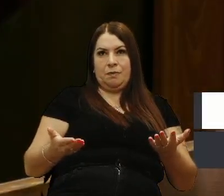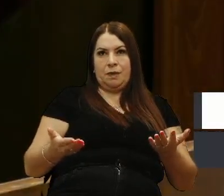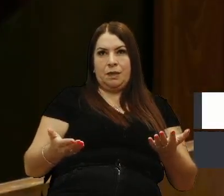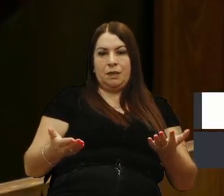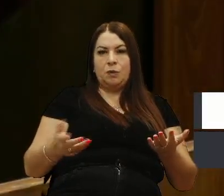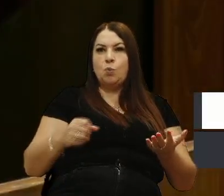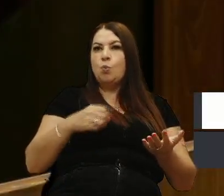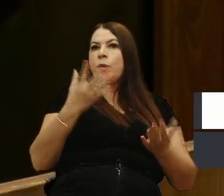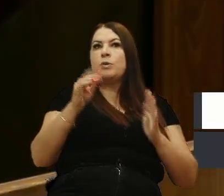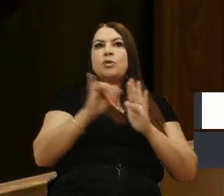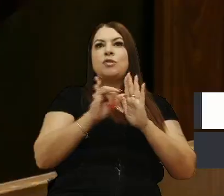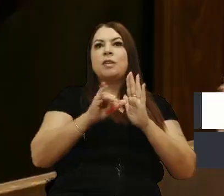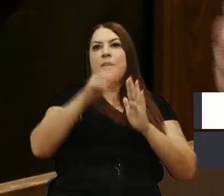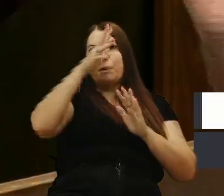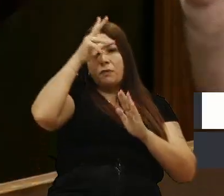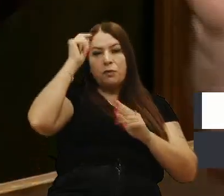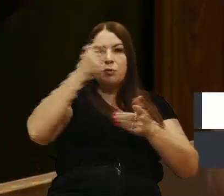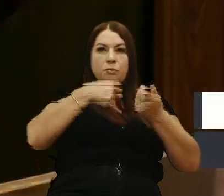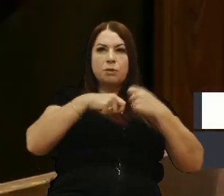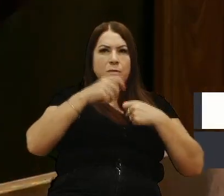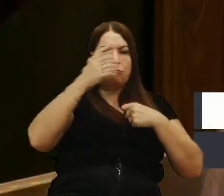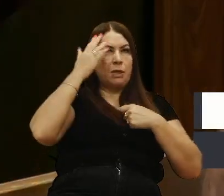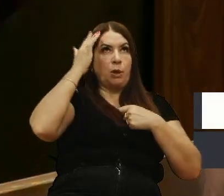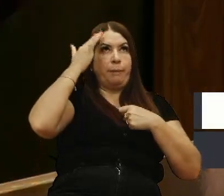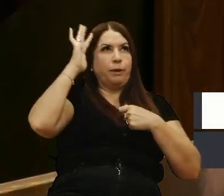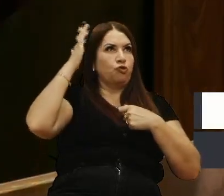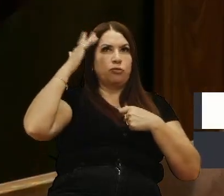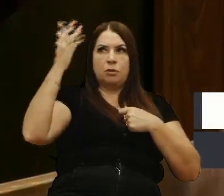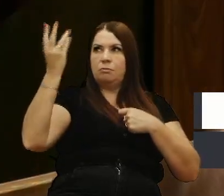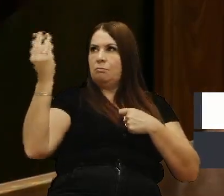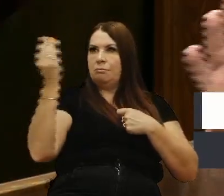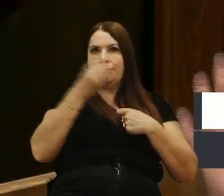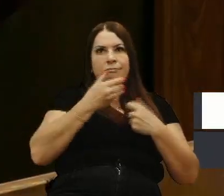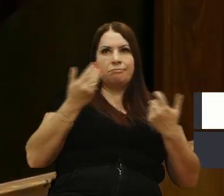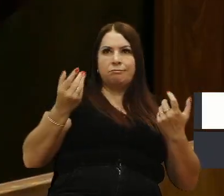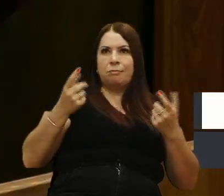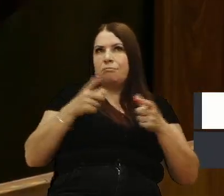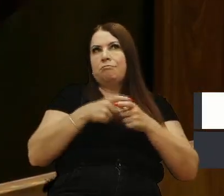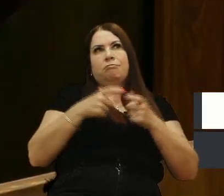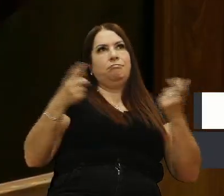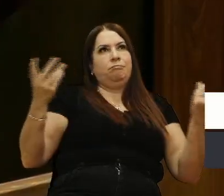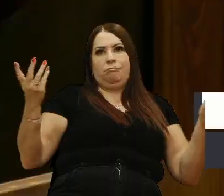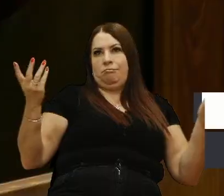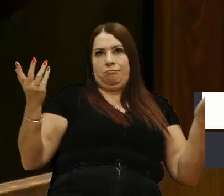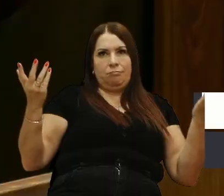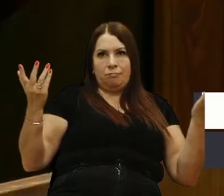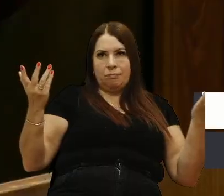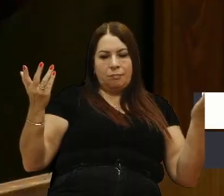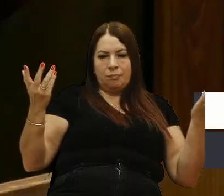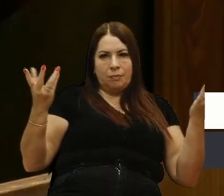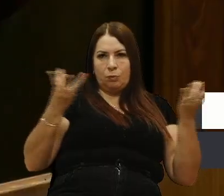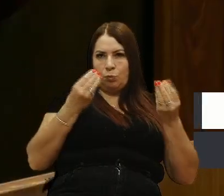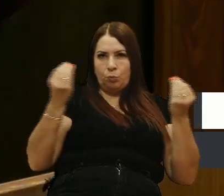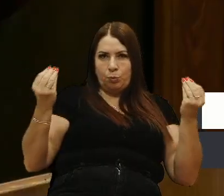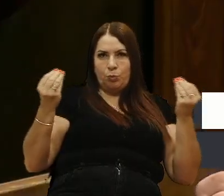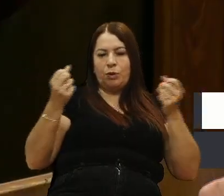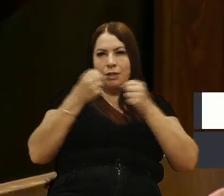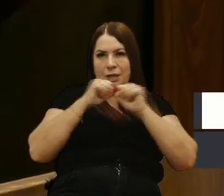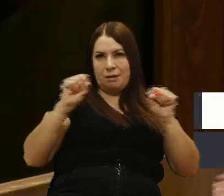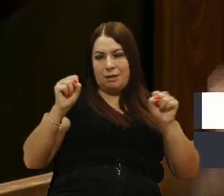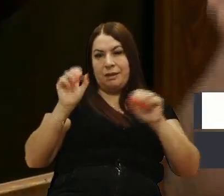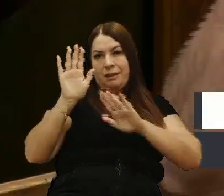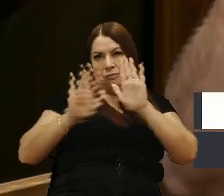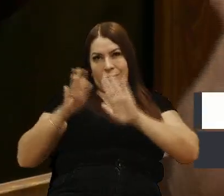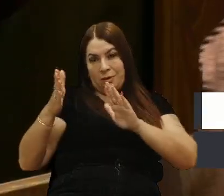Quantos editais a prefeitura administra? Não faço nem ideia de quantos editais aqui, é gigante o quadro da Senlic.